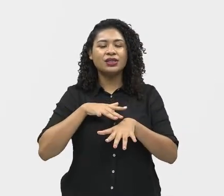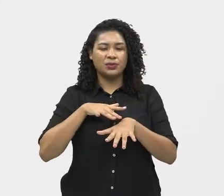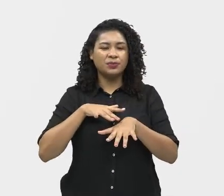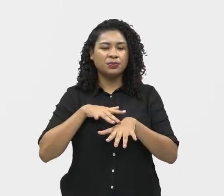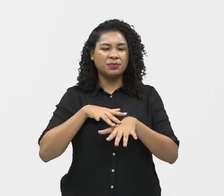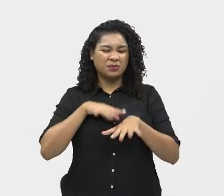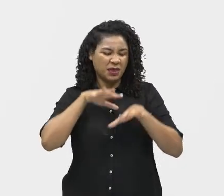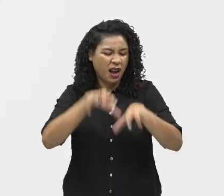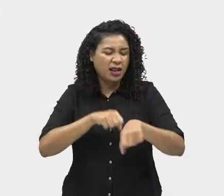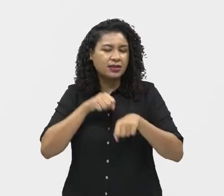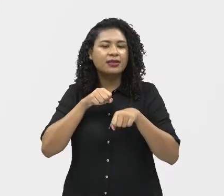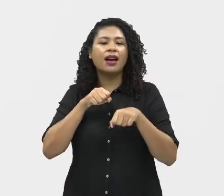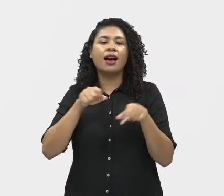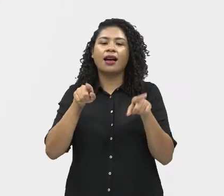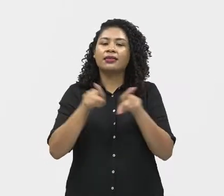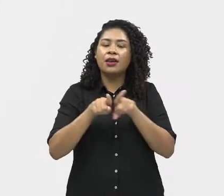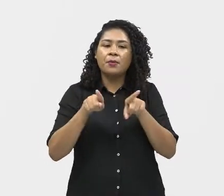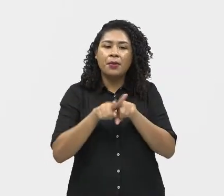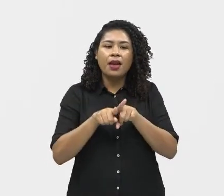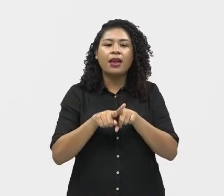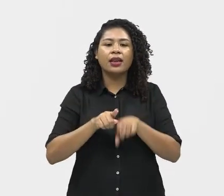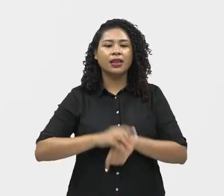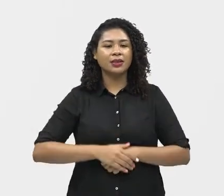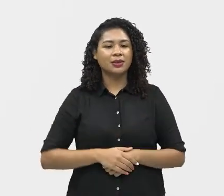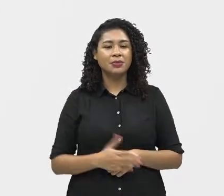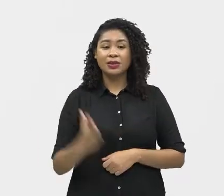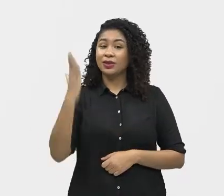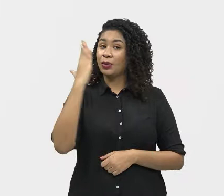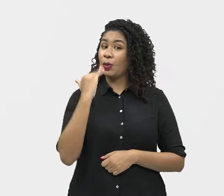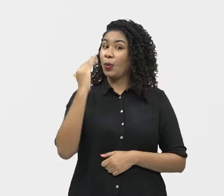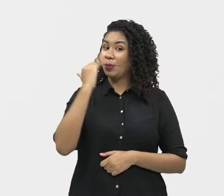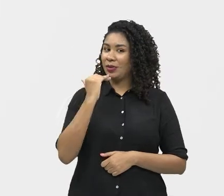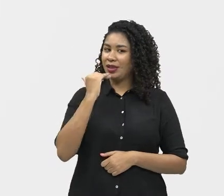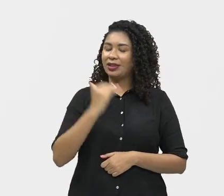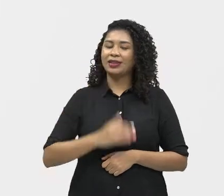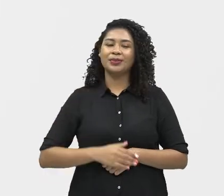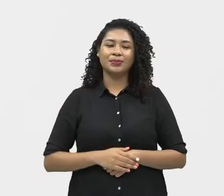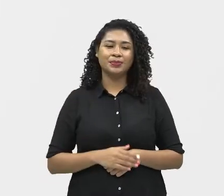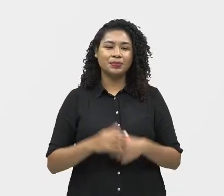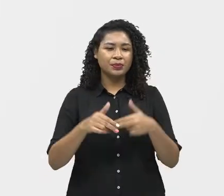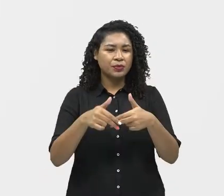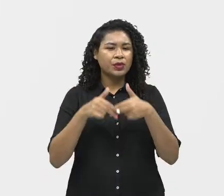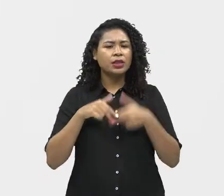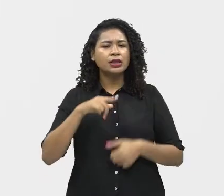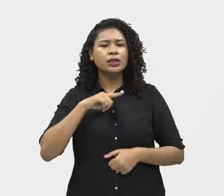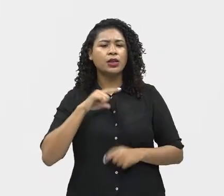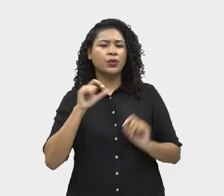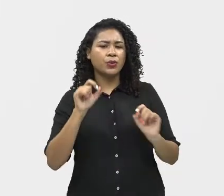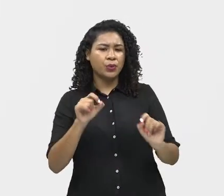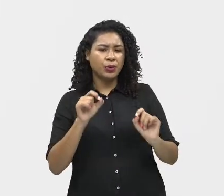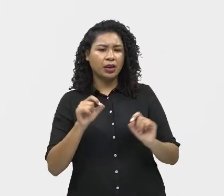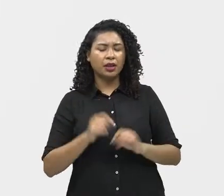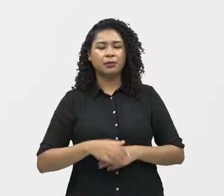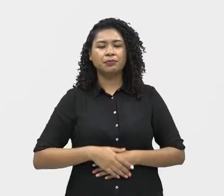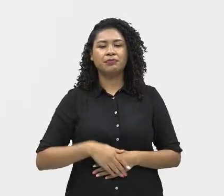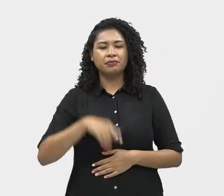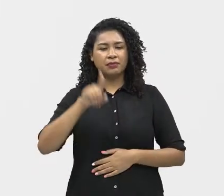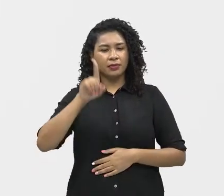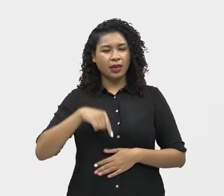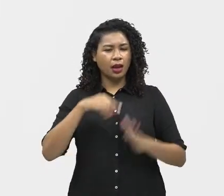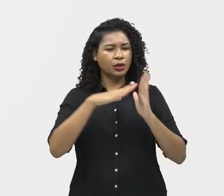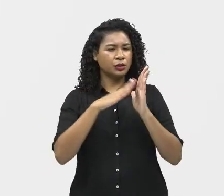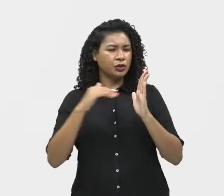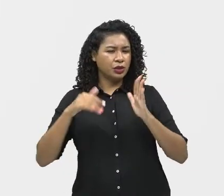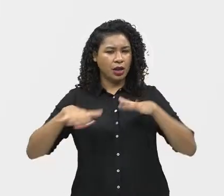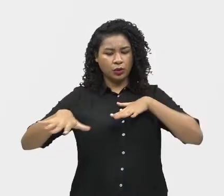caçar, para ir para os seus alimentos, e ela consiste em uma coordenação estética de